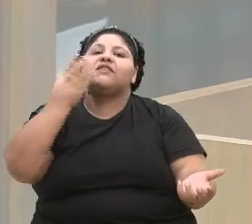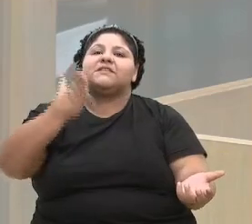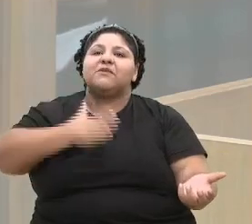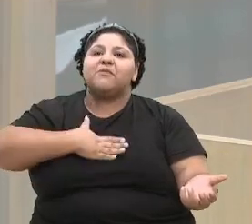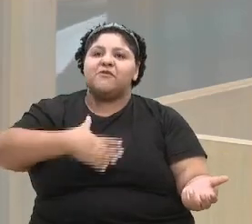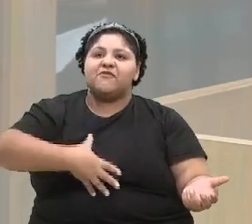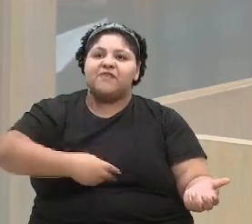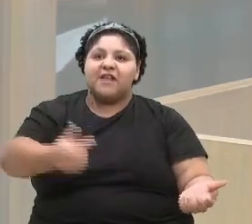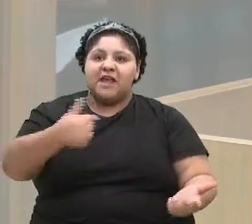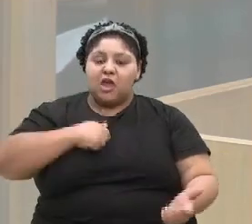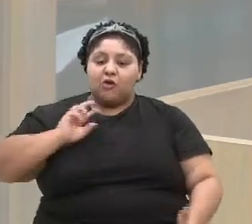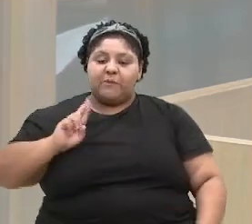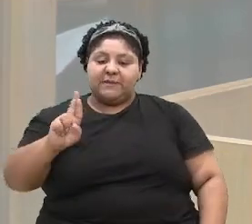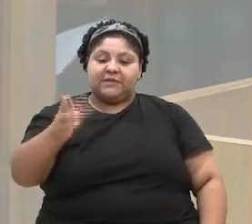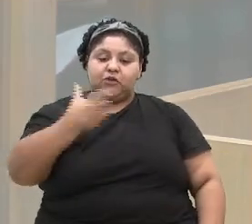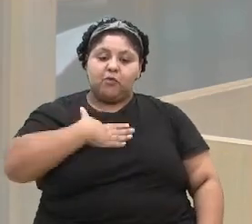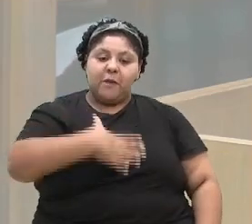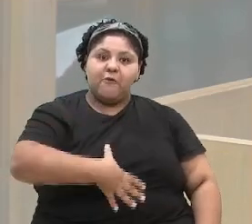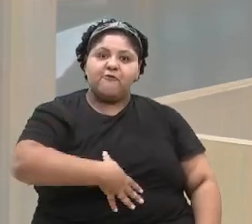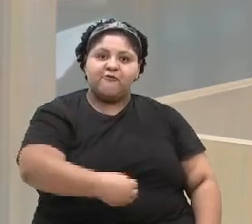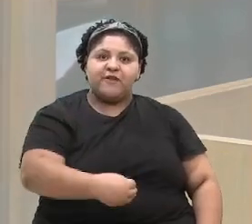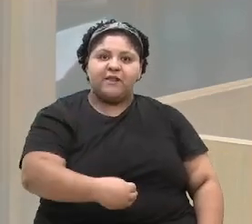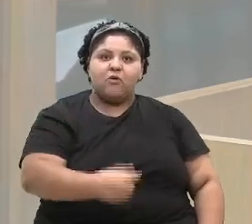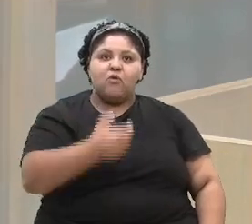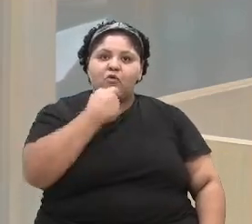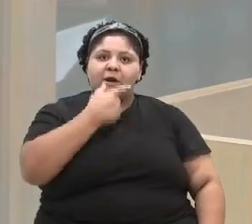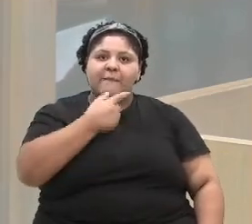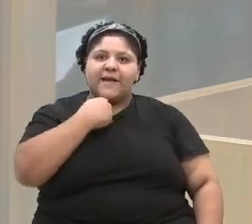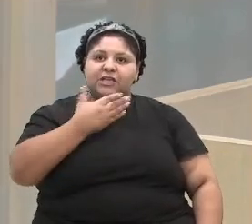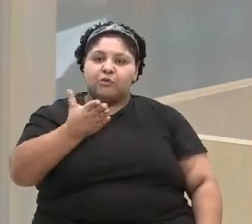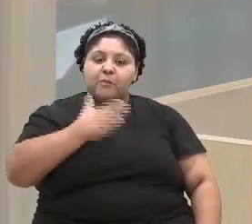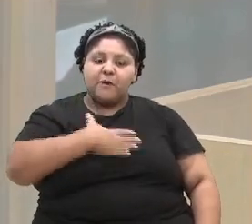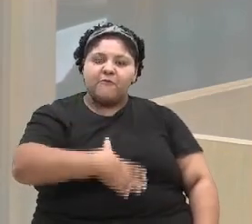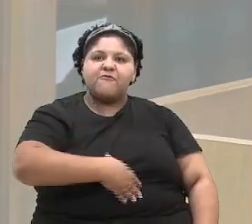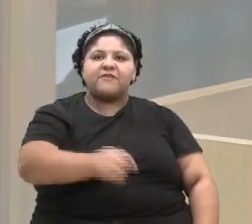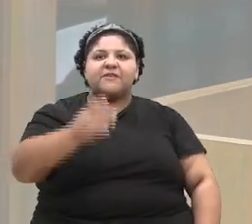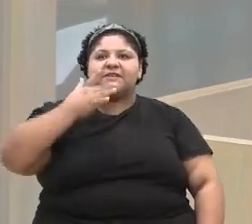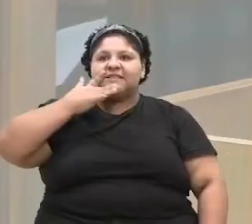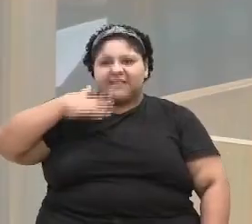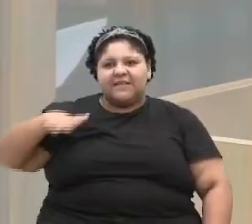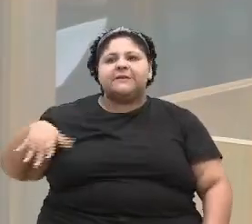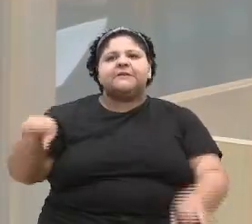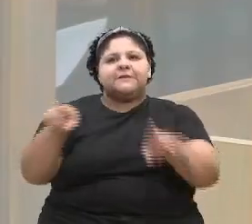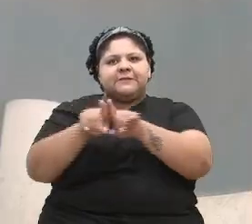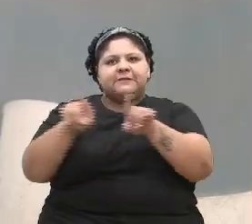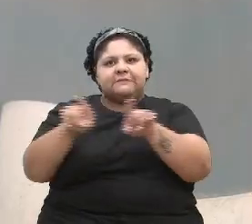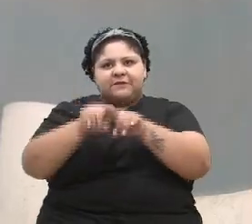falo em nome dele hoje. O remédio é para ele e as crianças raras. Obrigada.